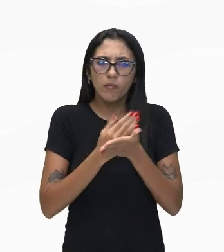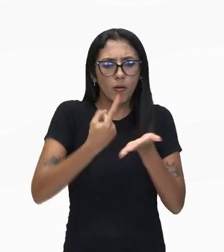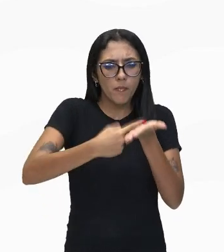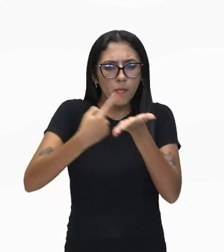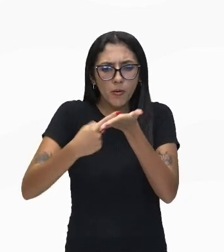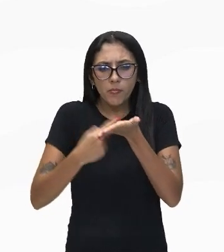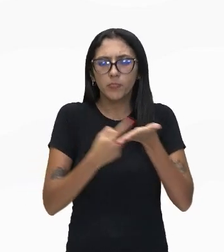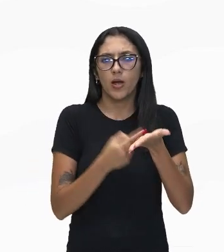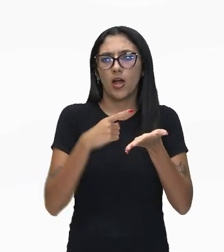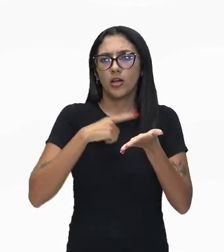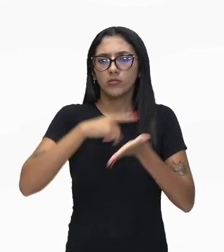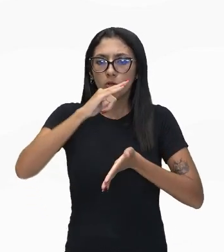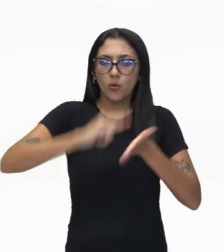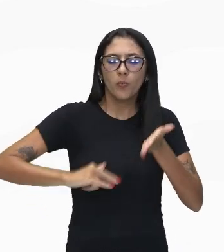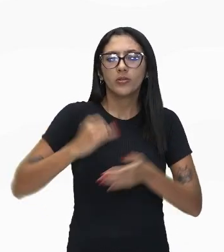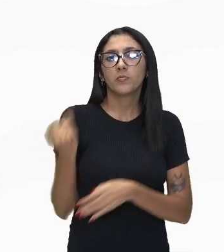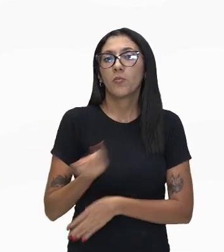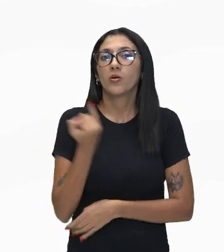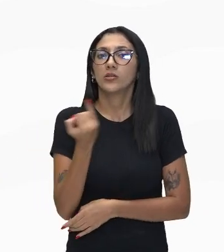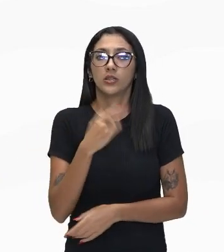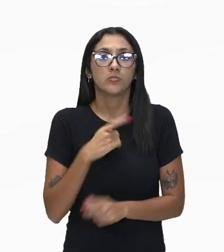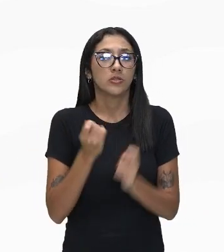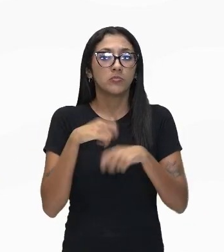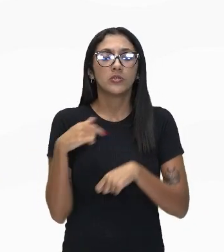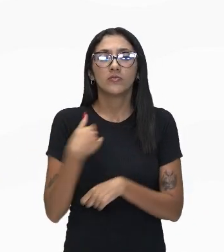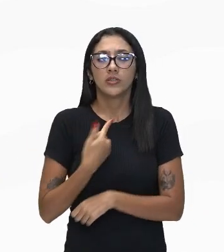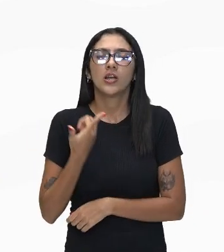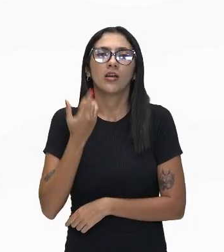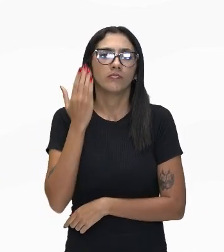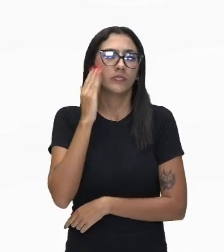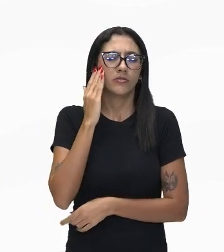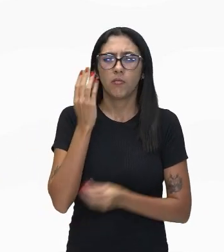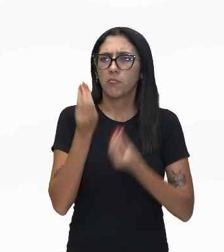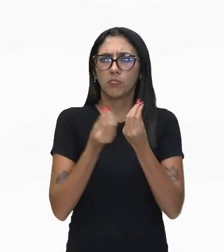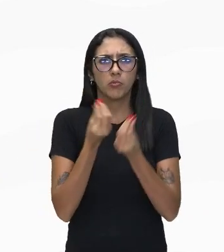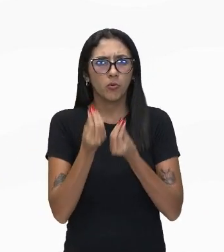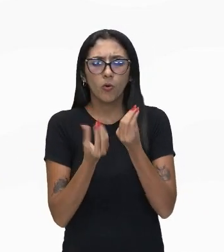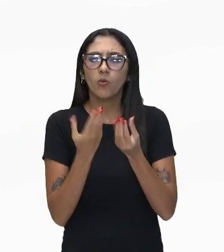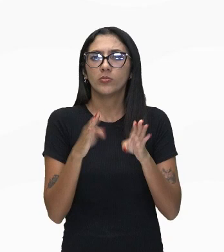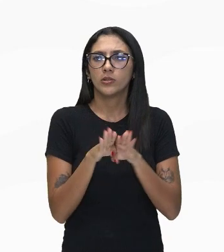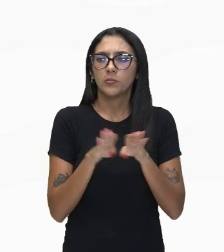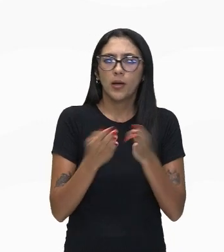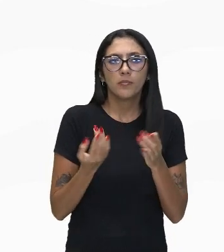que são importantes para a gente compreender o surgimento dessa